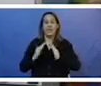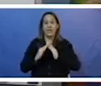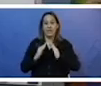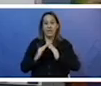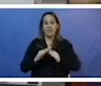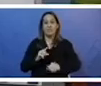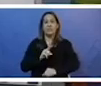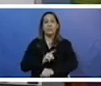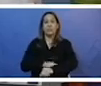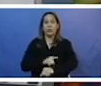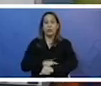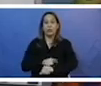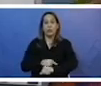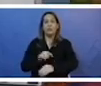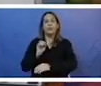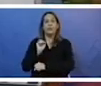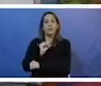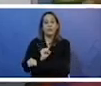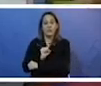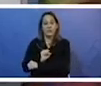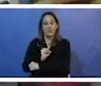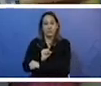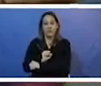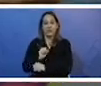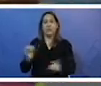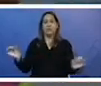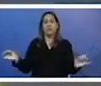deu tempo, aperta o pause aí para terminar.